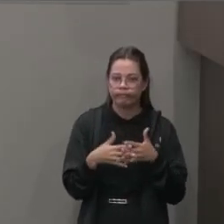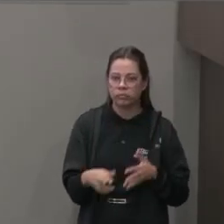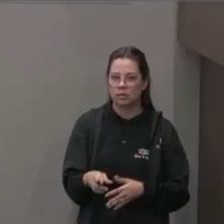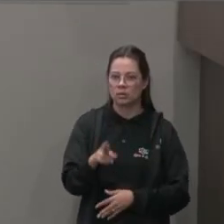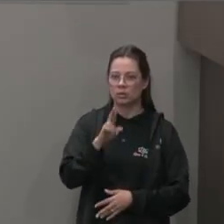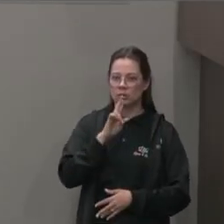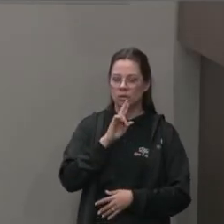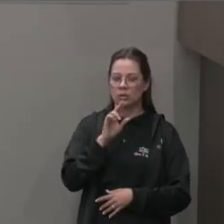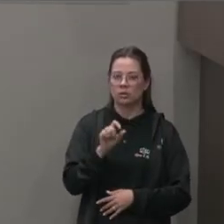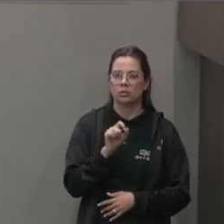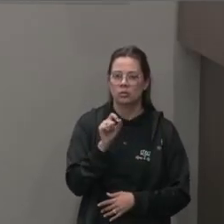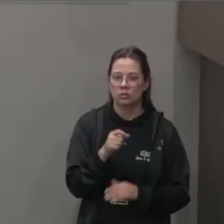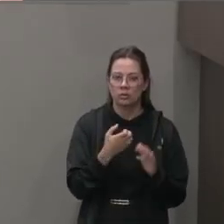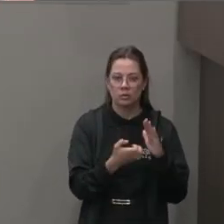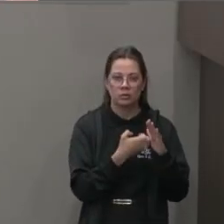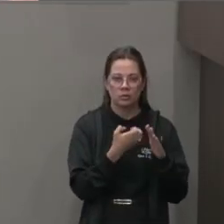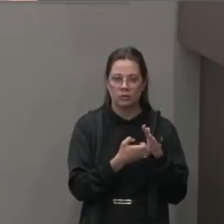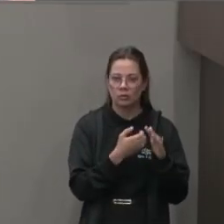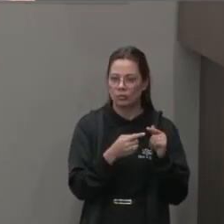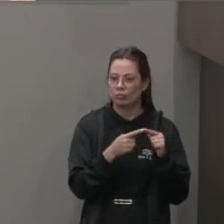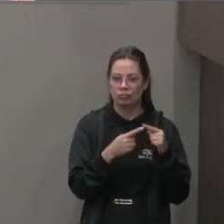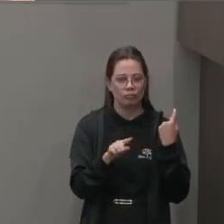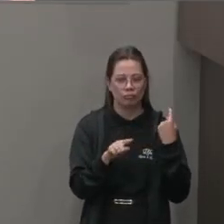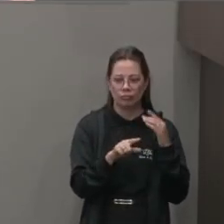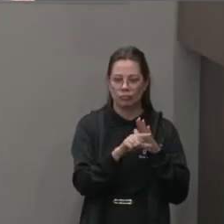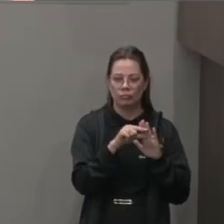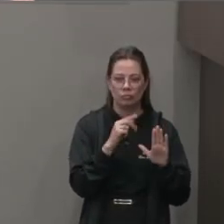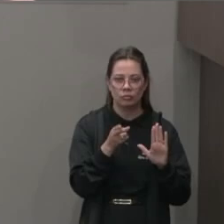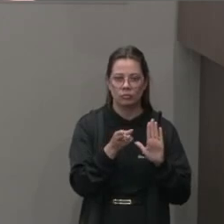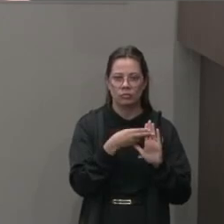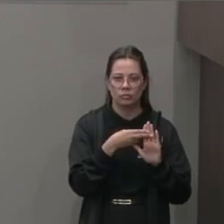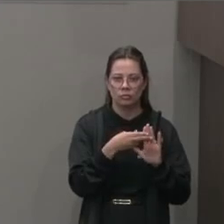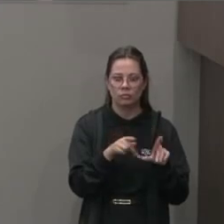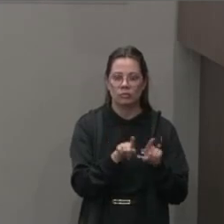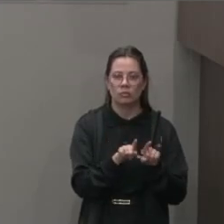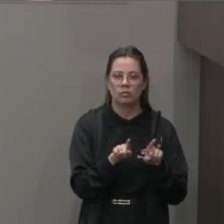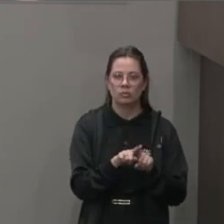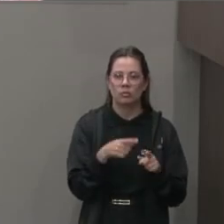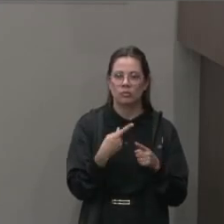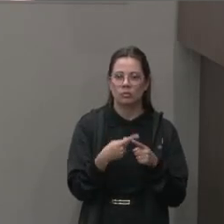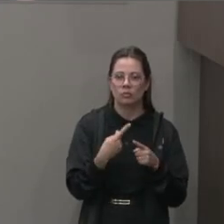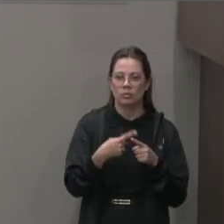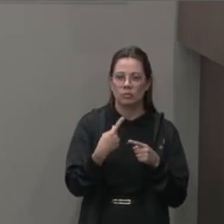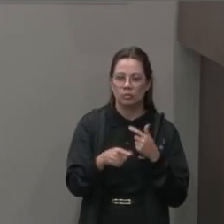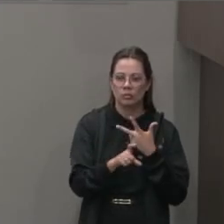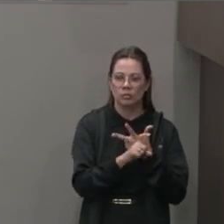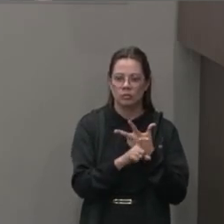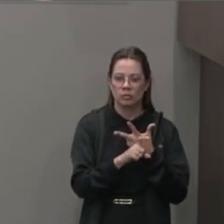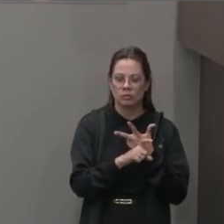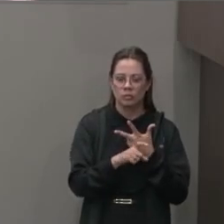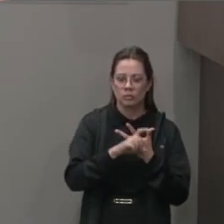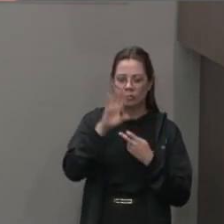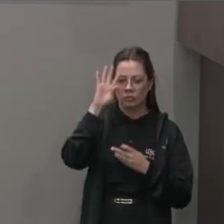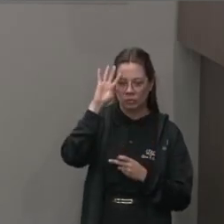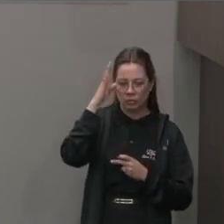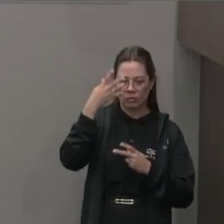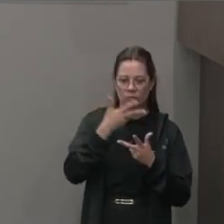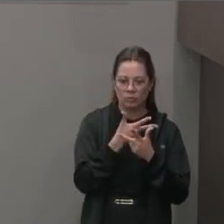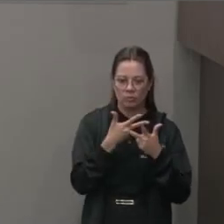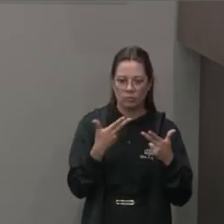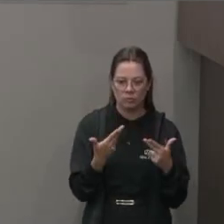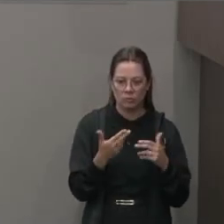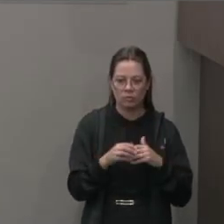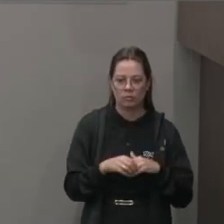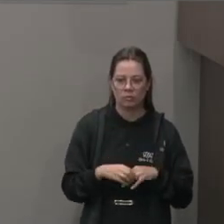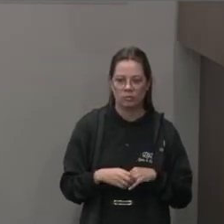é que o empresário não concordou com essa emenda, pela qual o executivo então tomou a decisão de fazer o veto, porque não houve a concordância